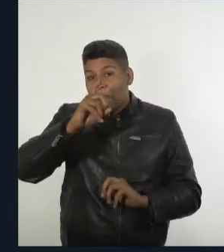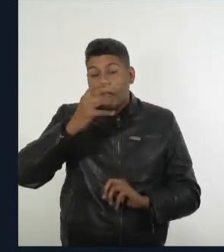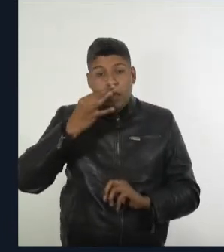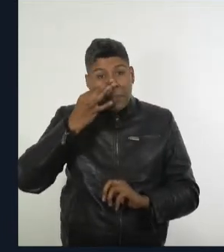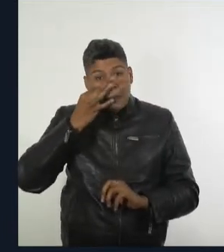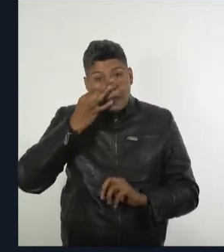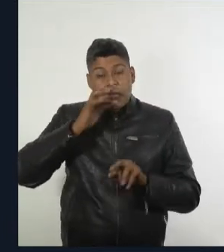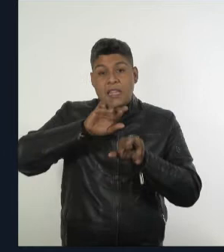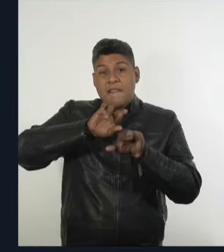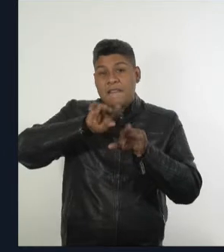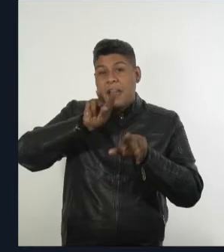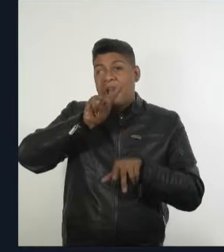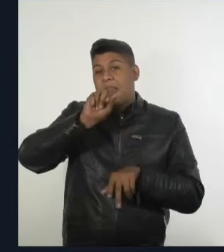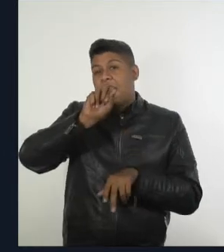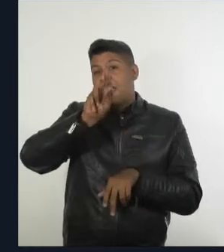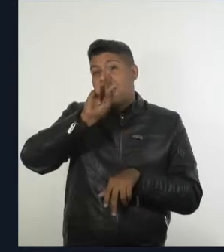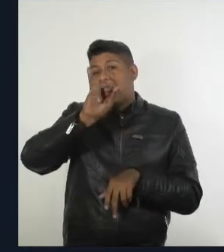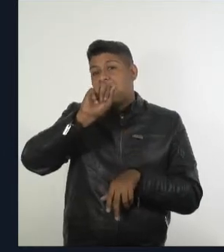presença da variante